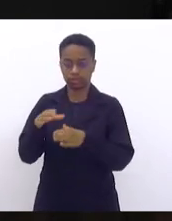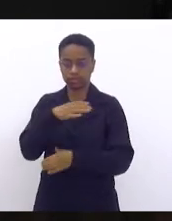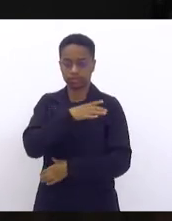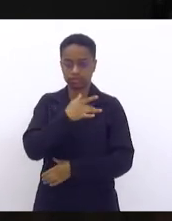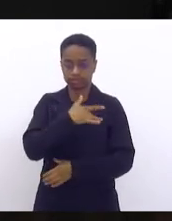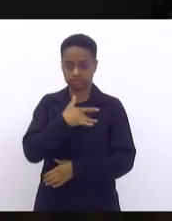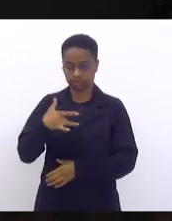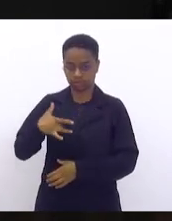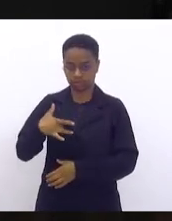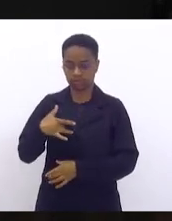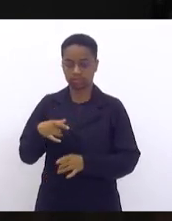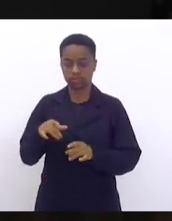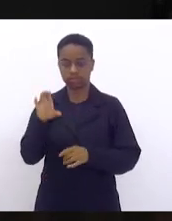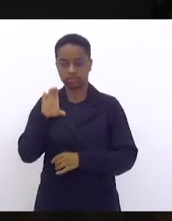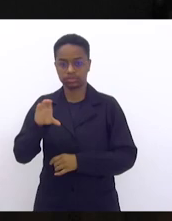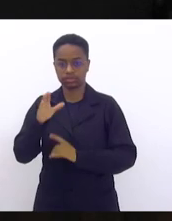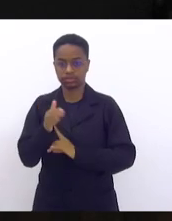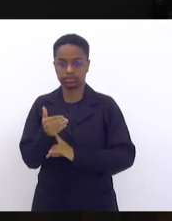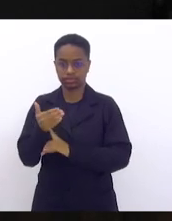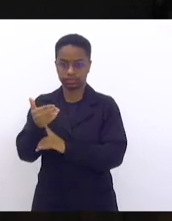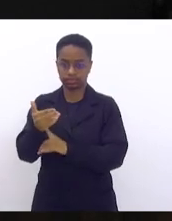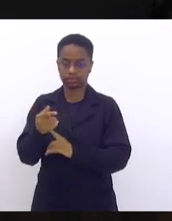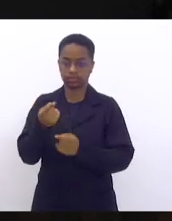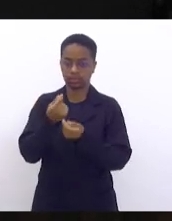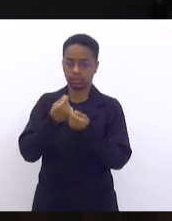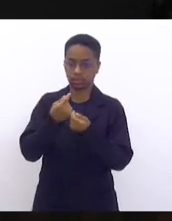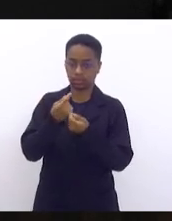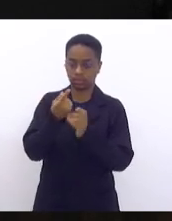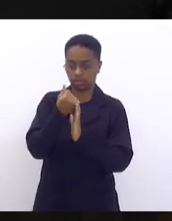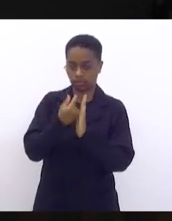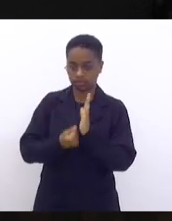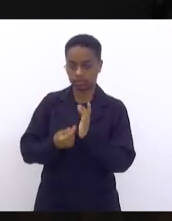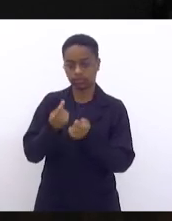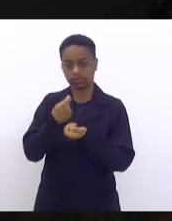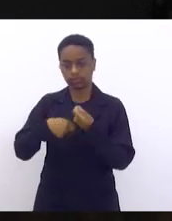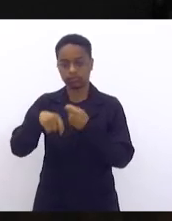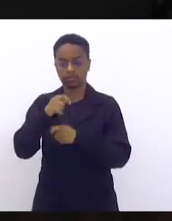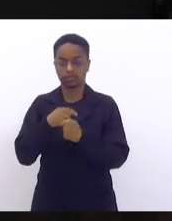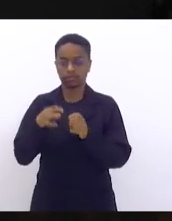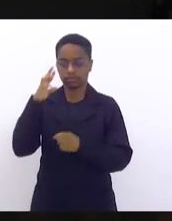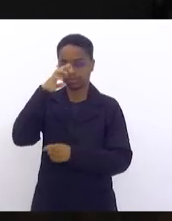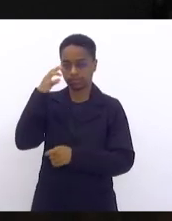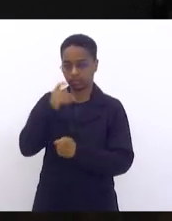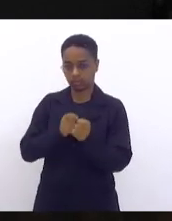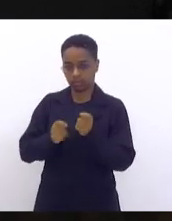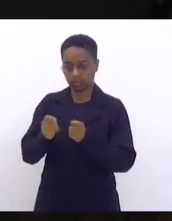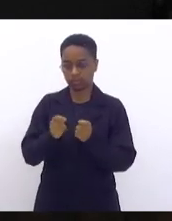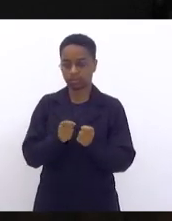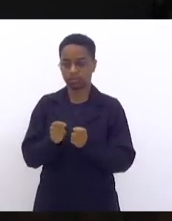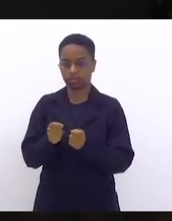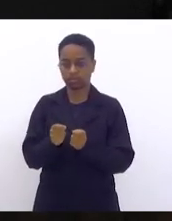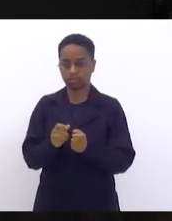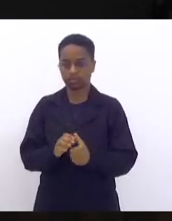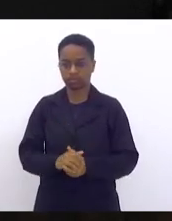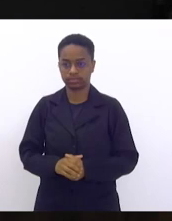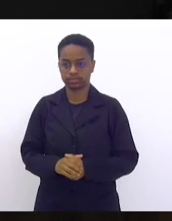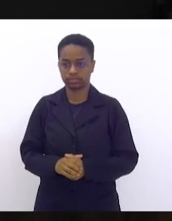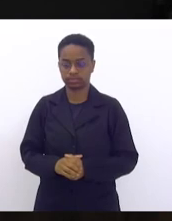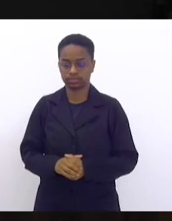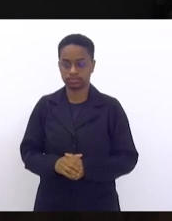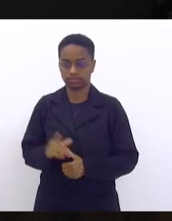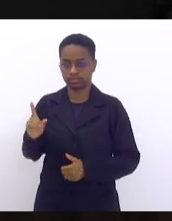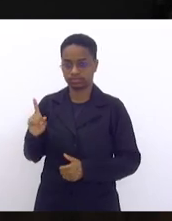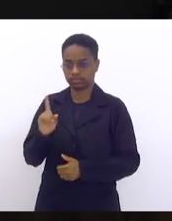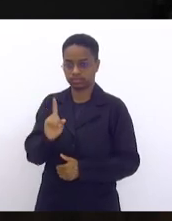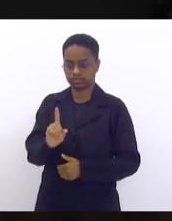Saúde, de Ciência e Tecnologia e de Orçamento, Finanças, Fiscalização Financeira e Controle, para emitir